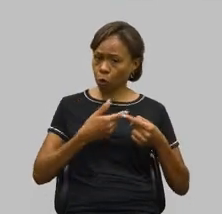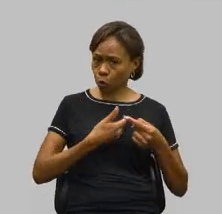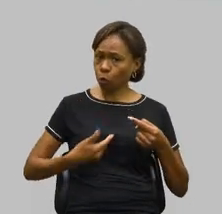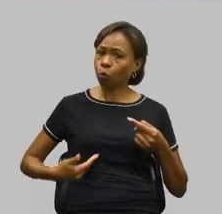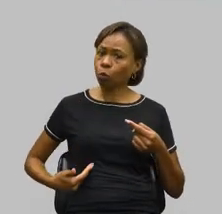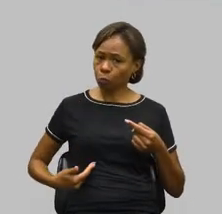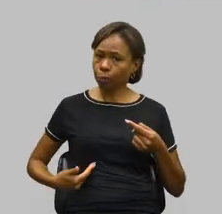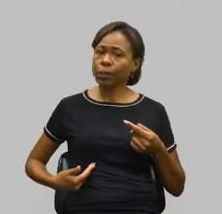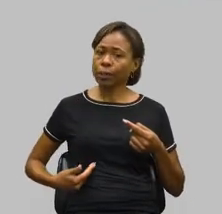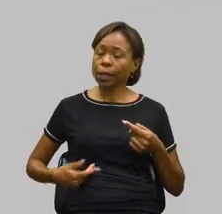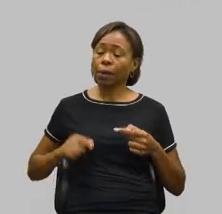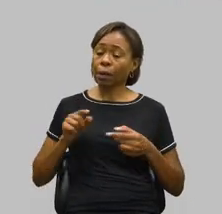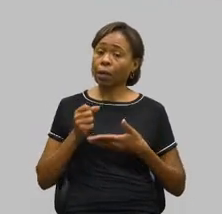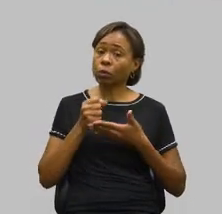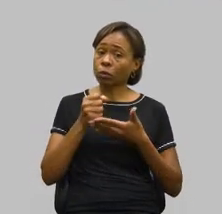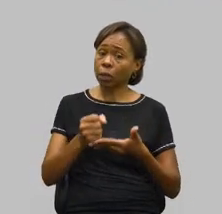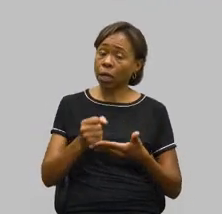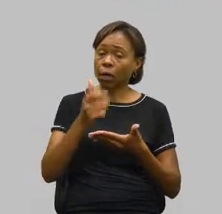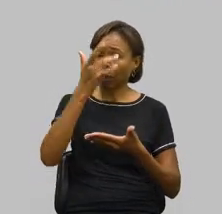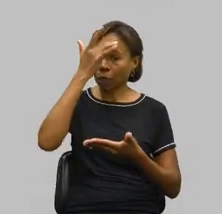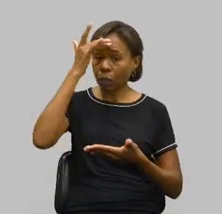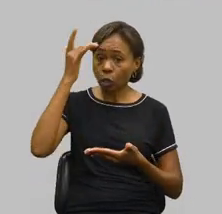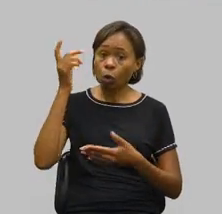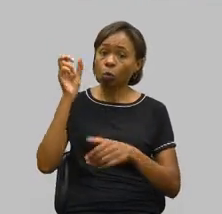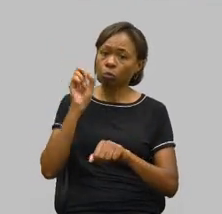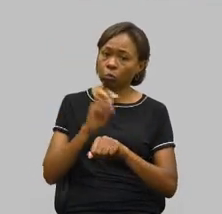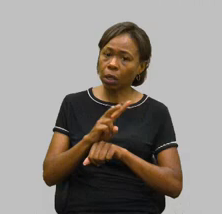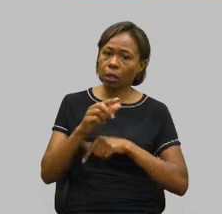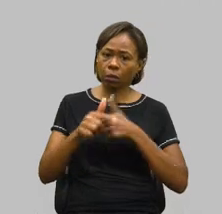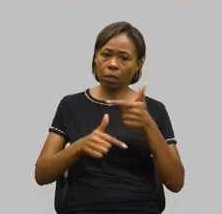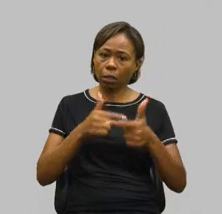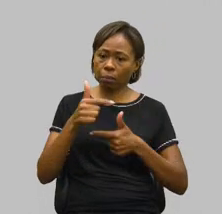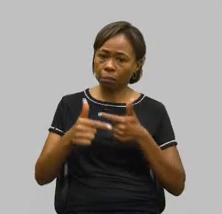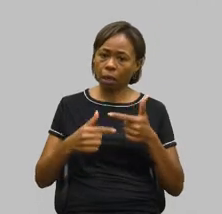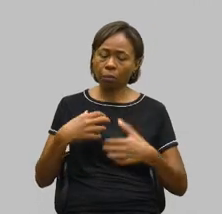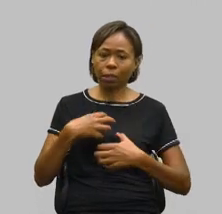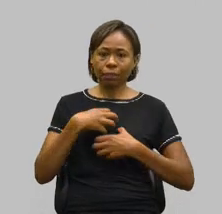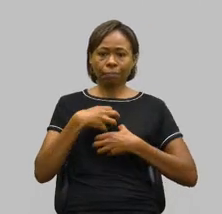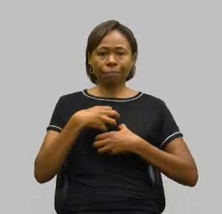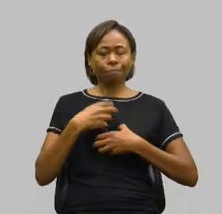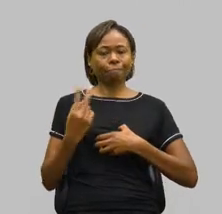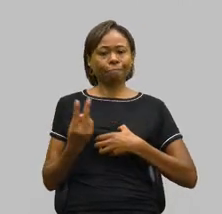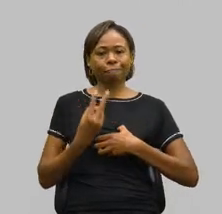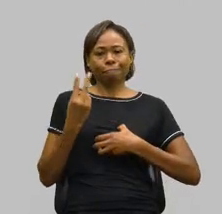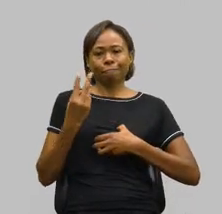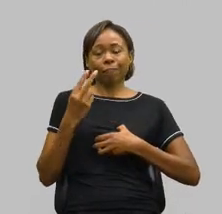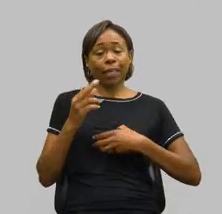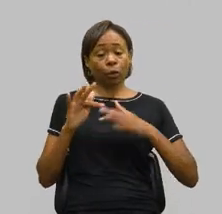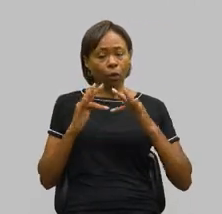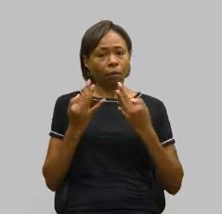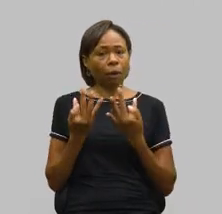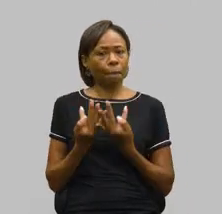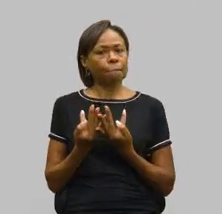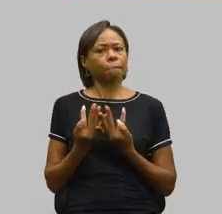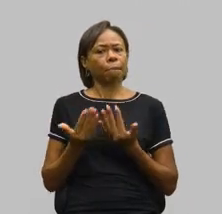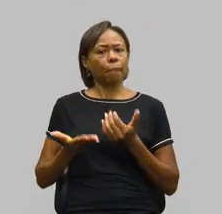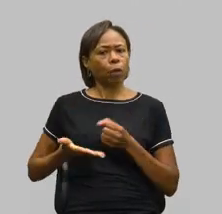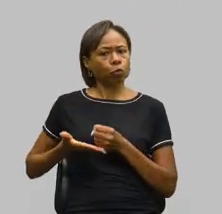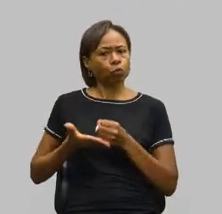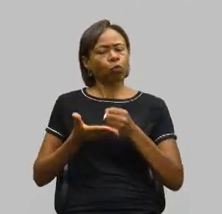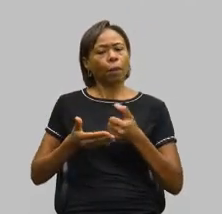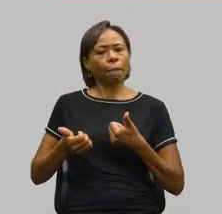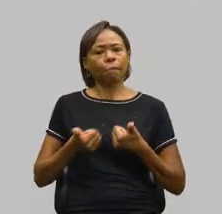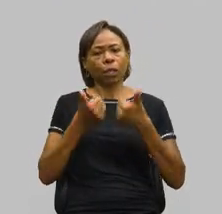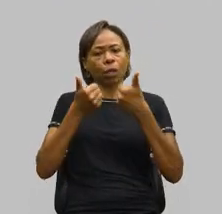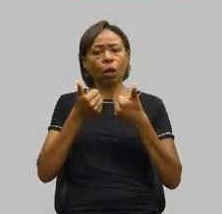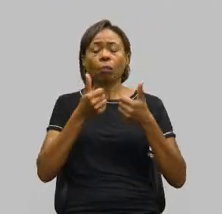fazer com que as pessoas tenha trabalho trabalho gera dignidade e gera uma família muito mais estabelecida estruturada para que a gente tenha menos problemas